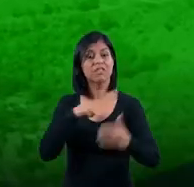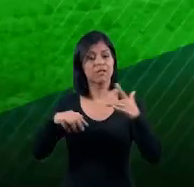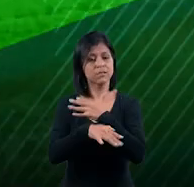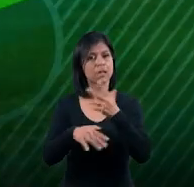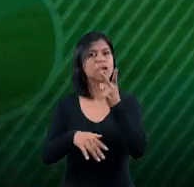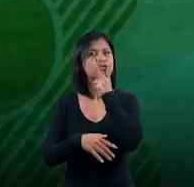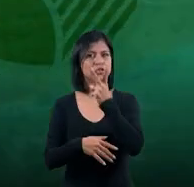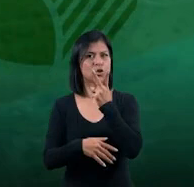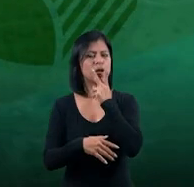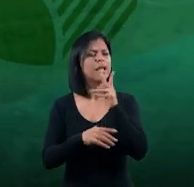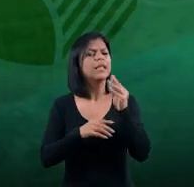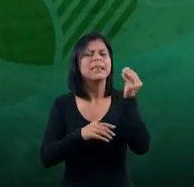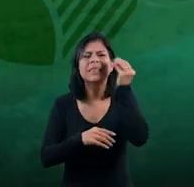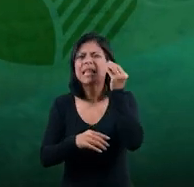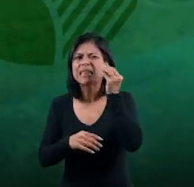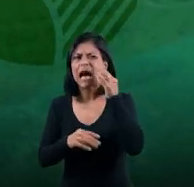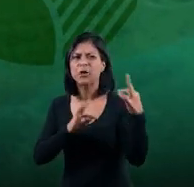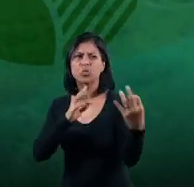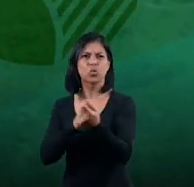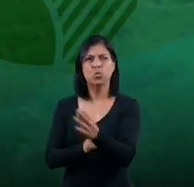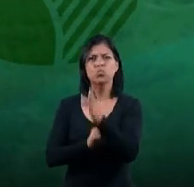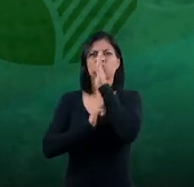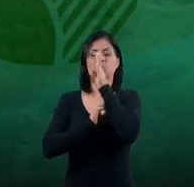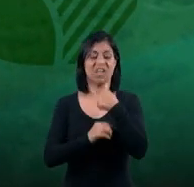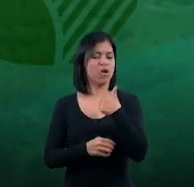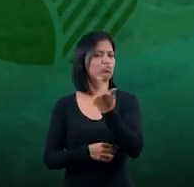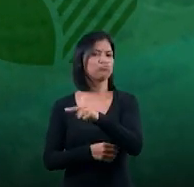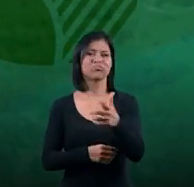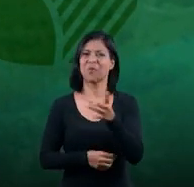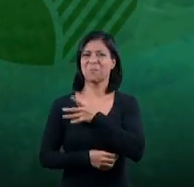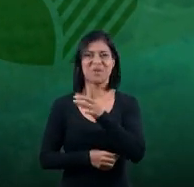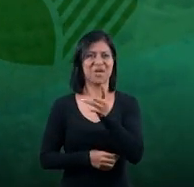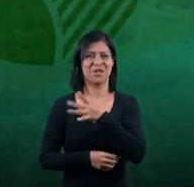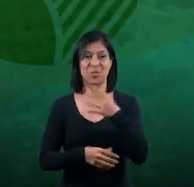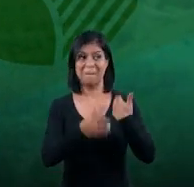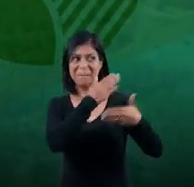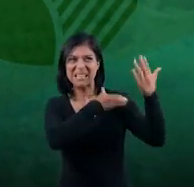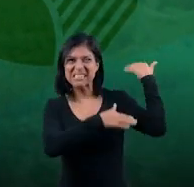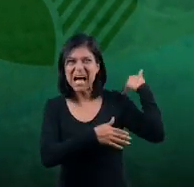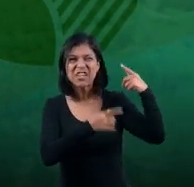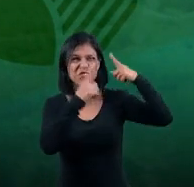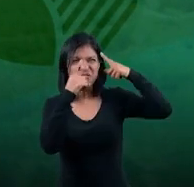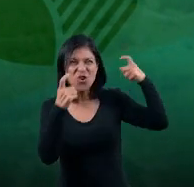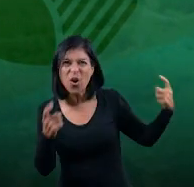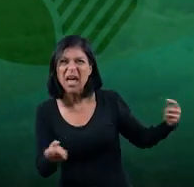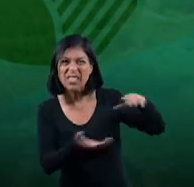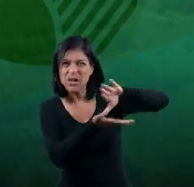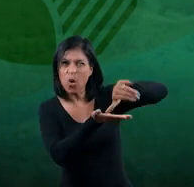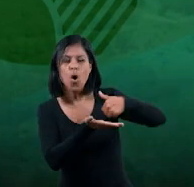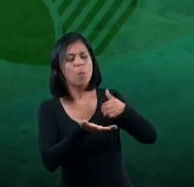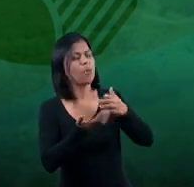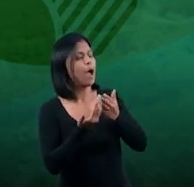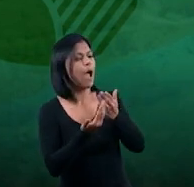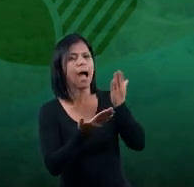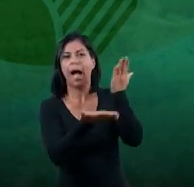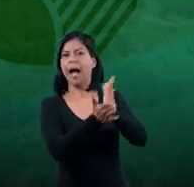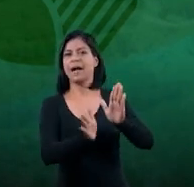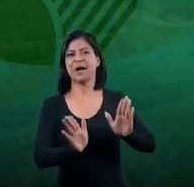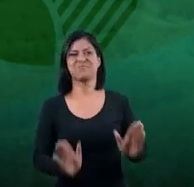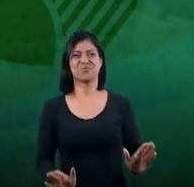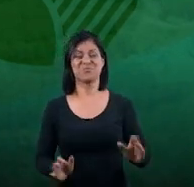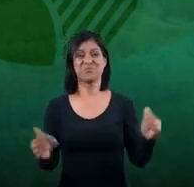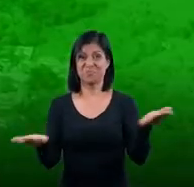cidade, tentaram de tudo para me calar. Eu não tenho medo. Vitória quer distância do passado de violência e corrupção que essas